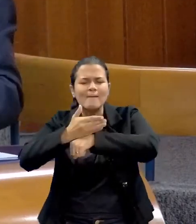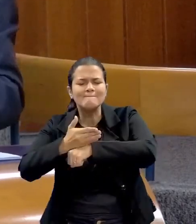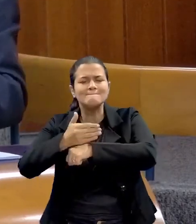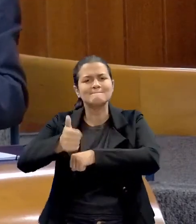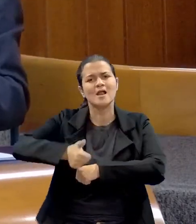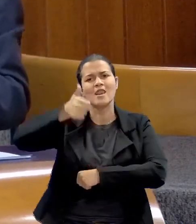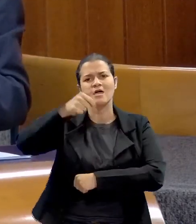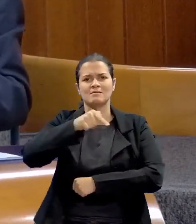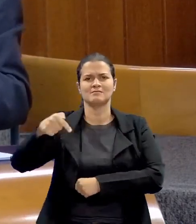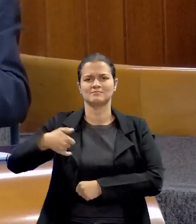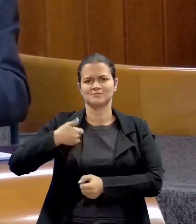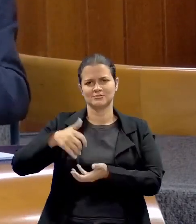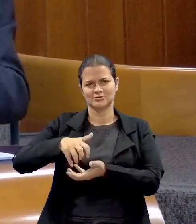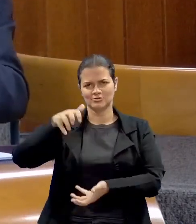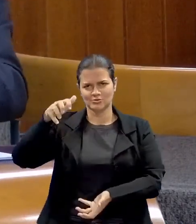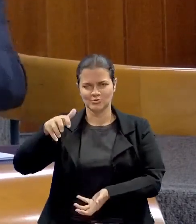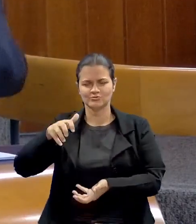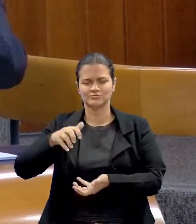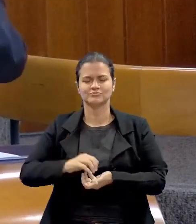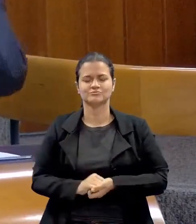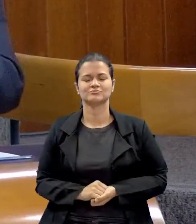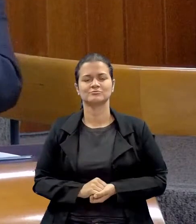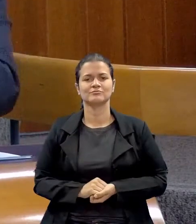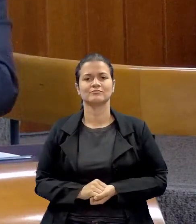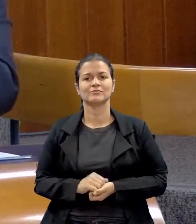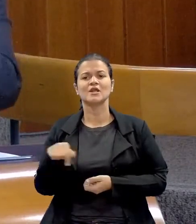os nossos idosos.